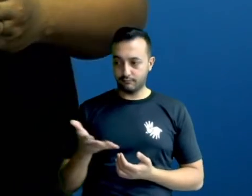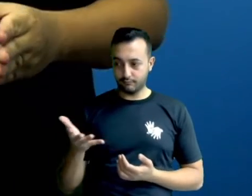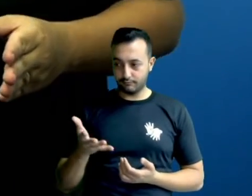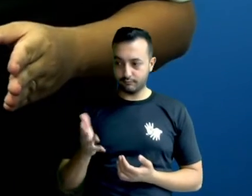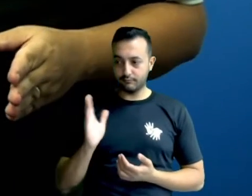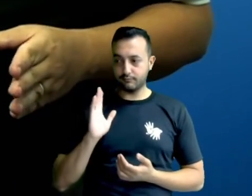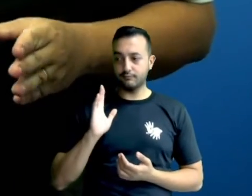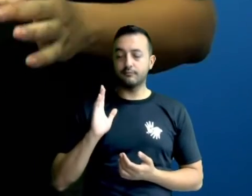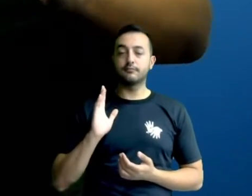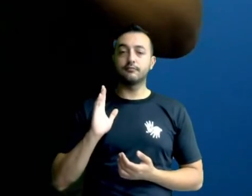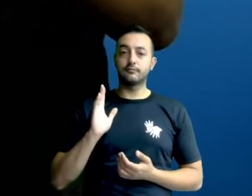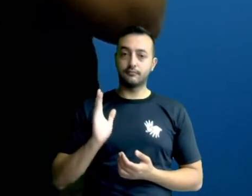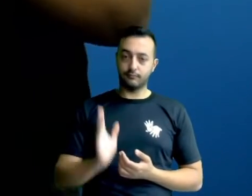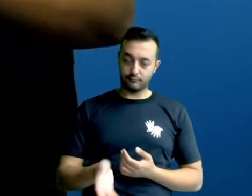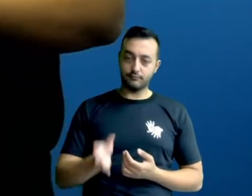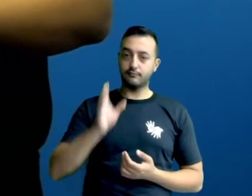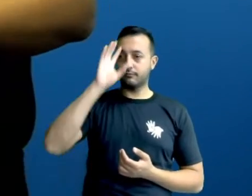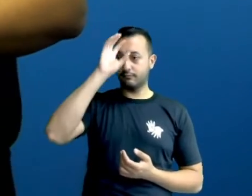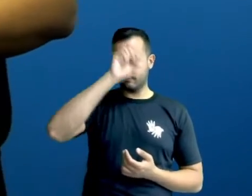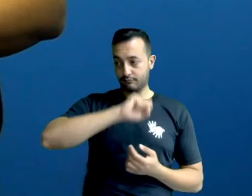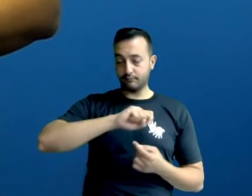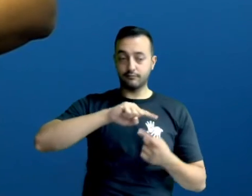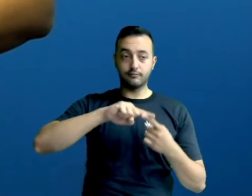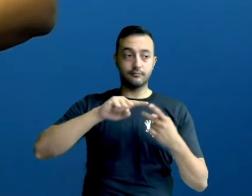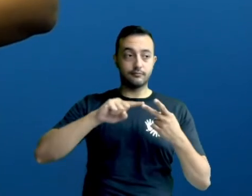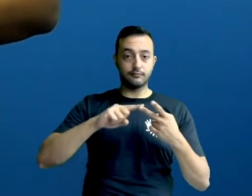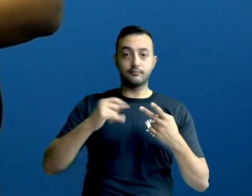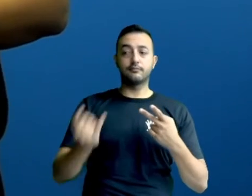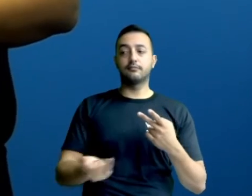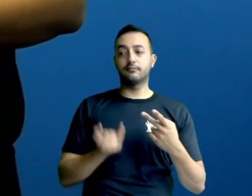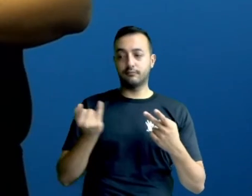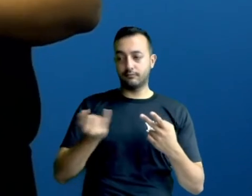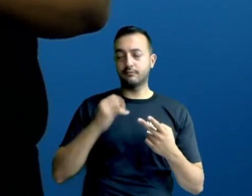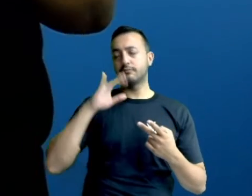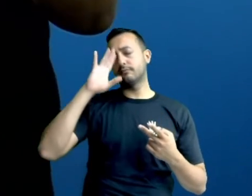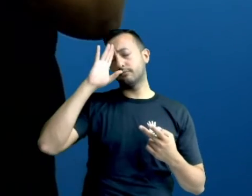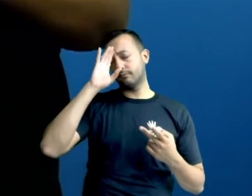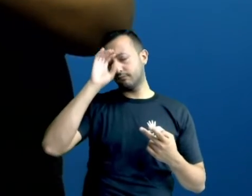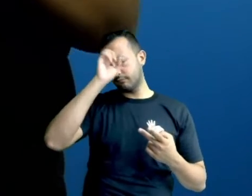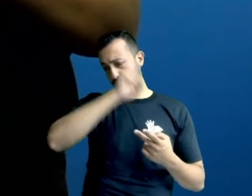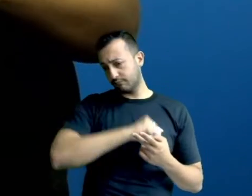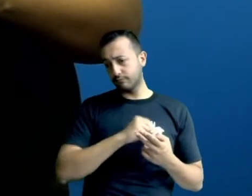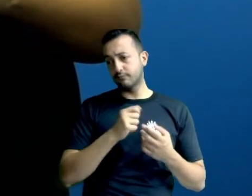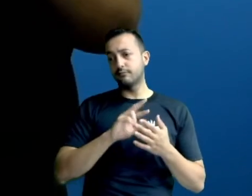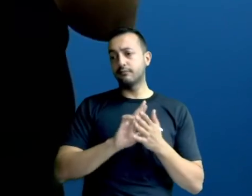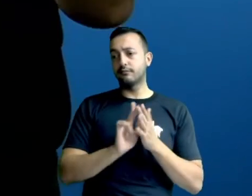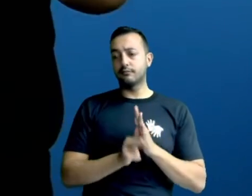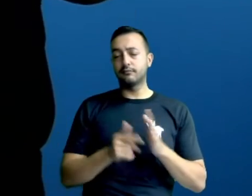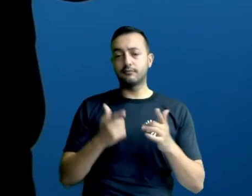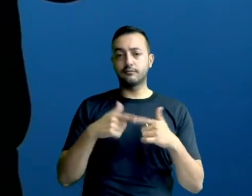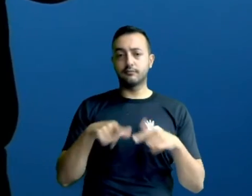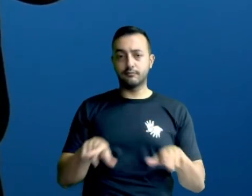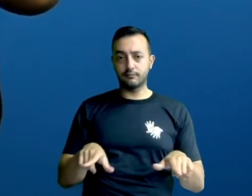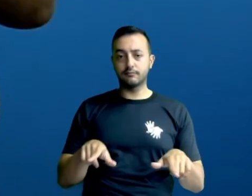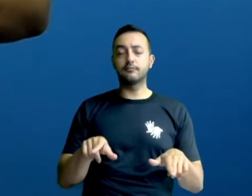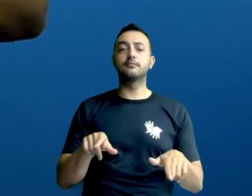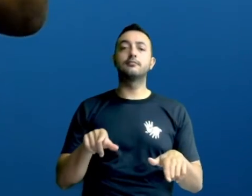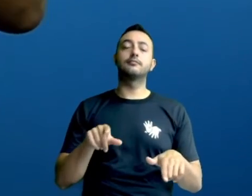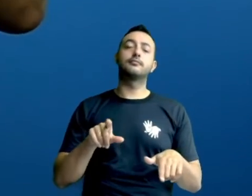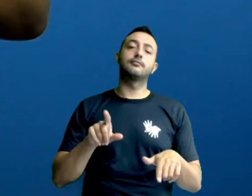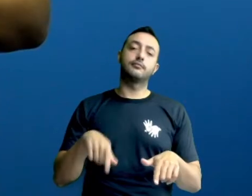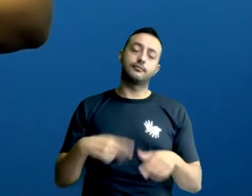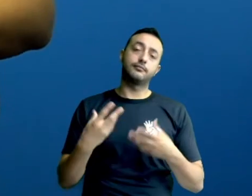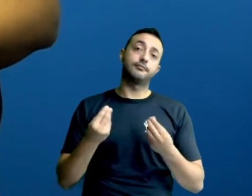que aprendemos sobre dois recursos importantes e entendemos que a figura de linguagem é um recurso